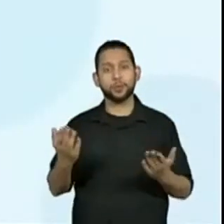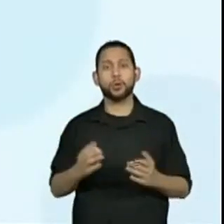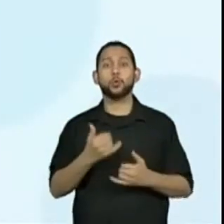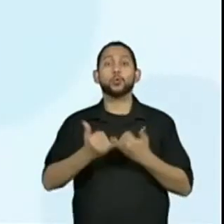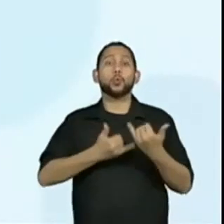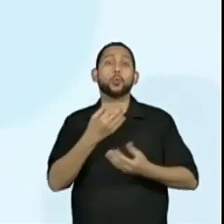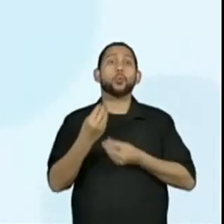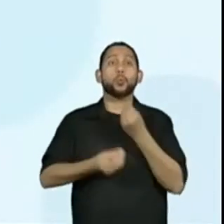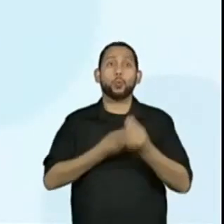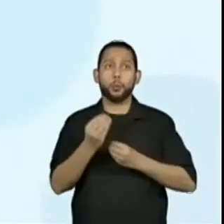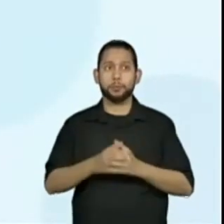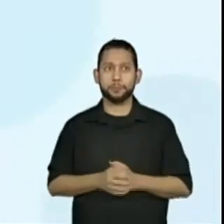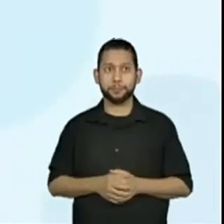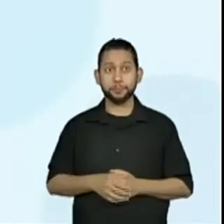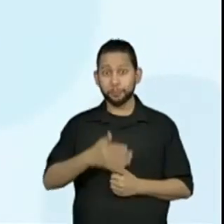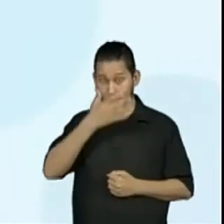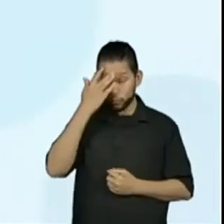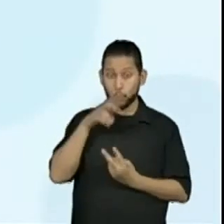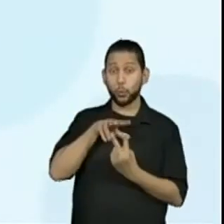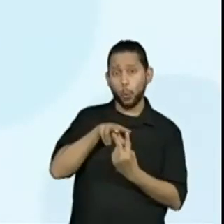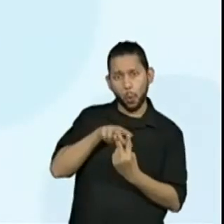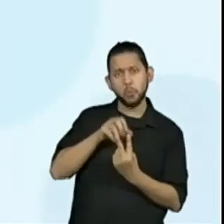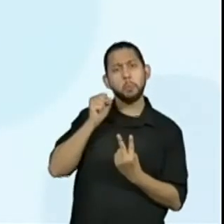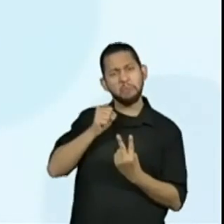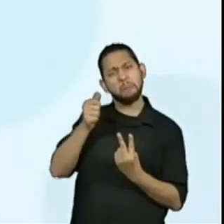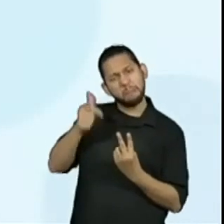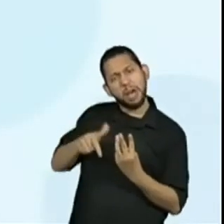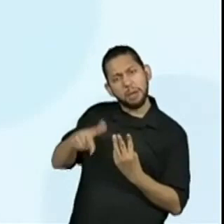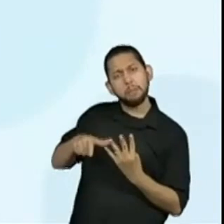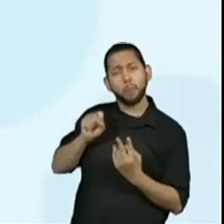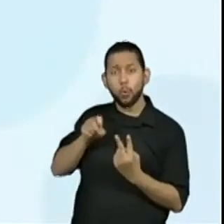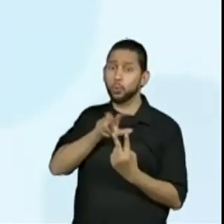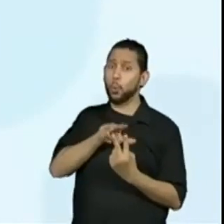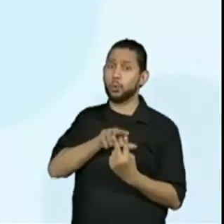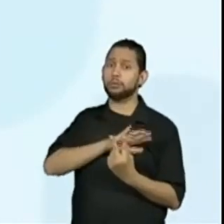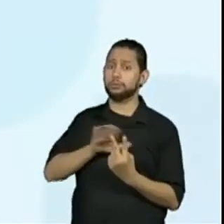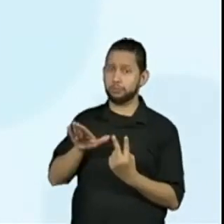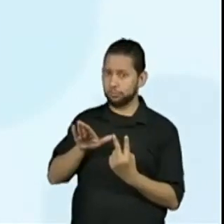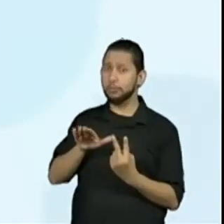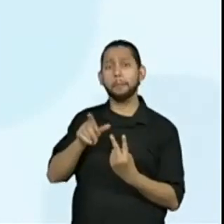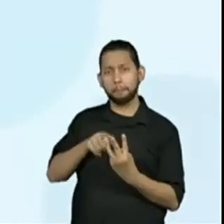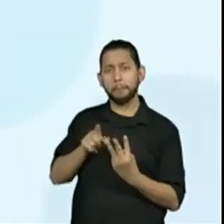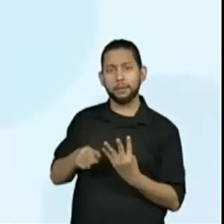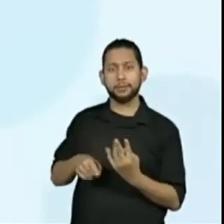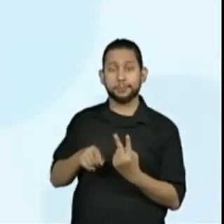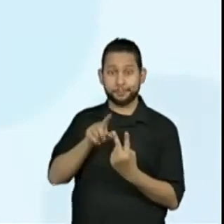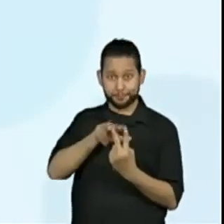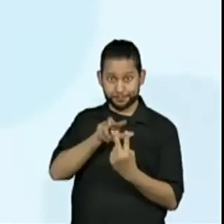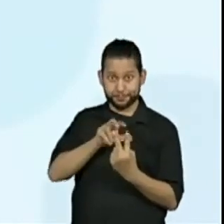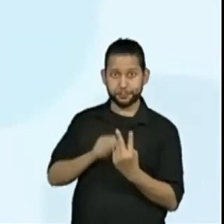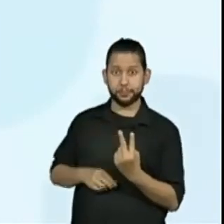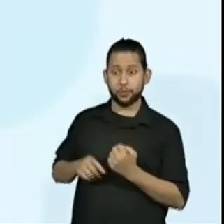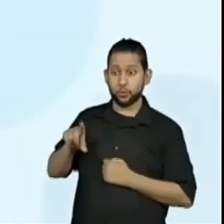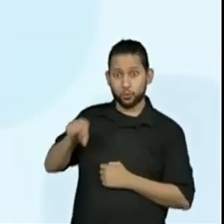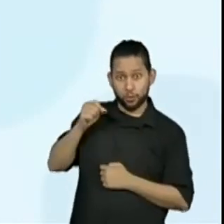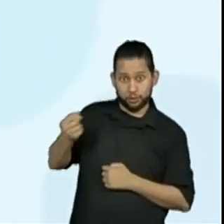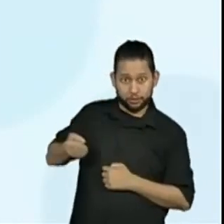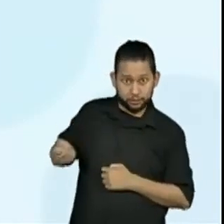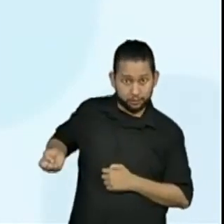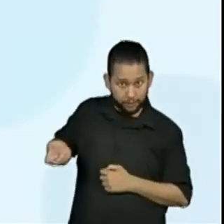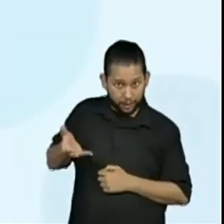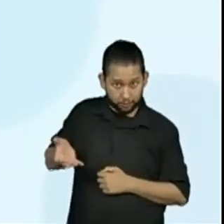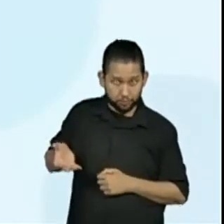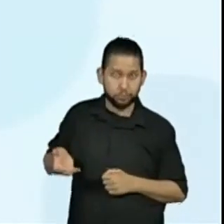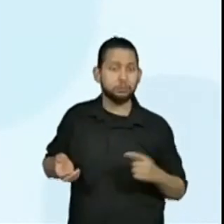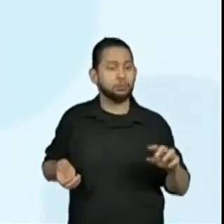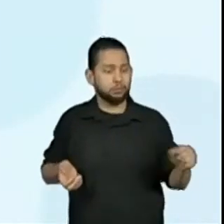do jogo. Dois ou mais participantes iniciam um jogo. Jogam o dado e quem tirar o maior